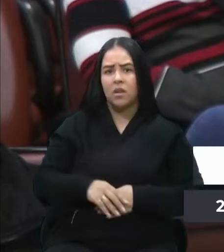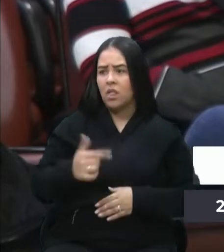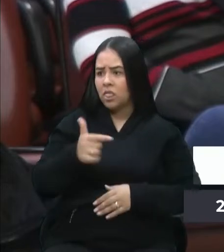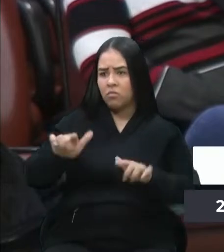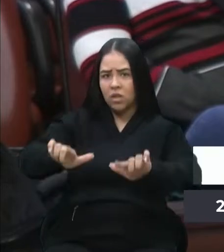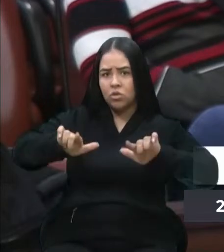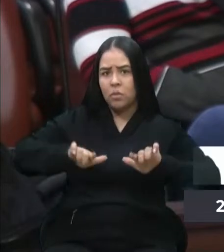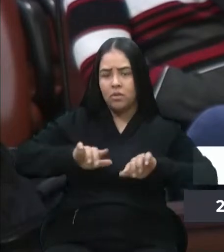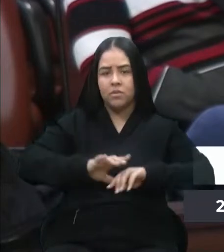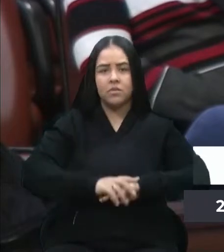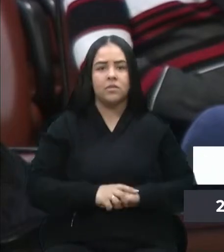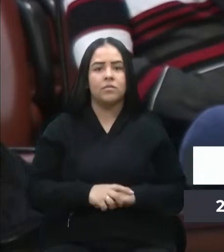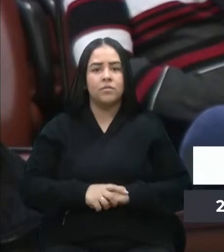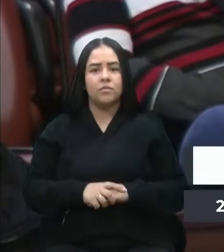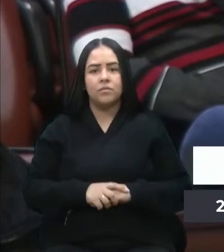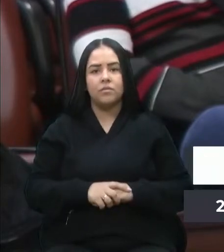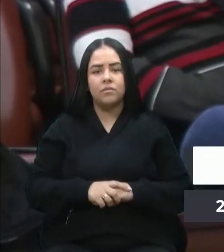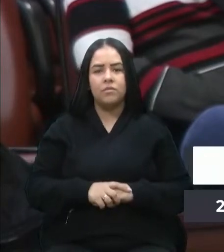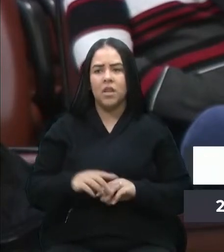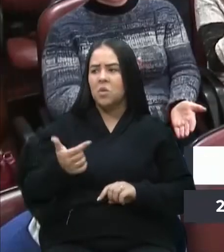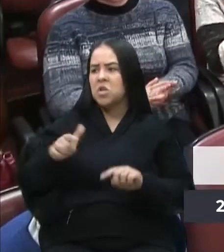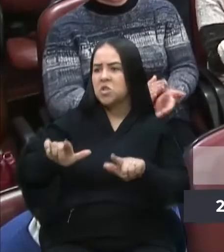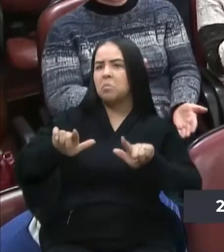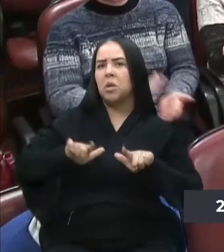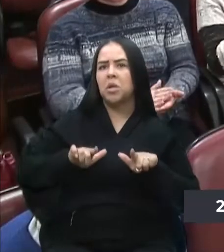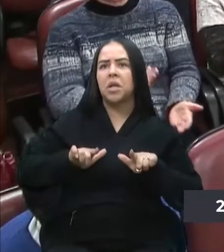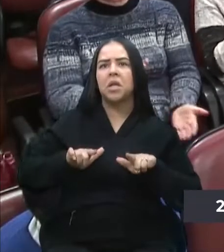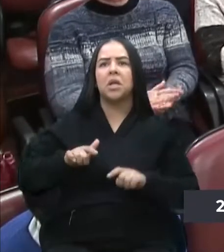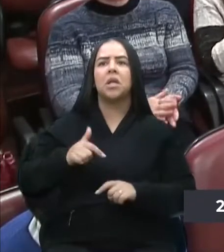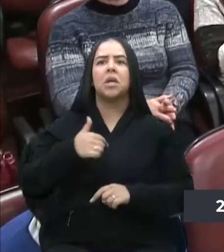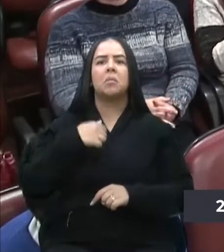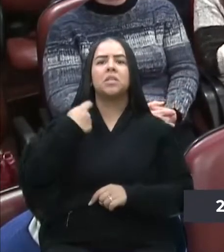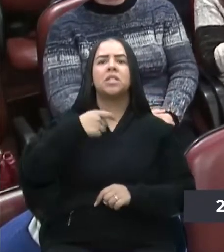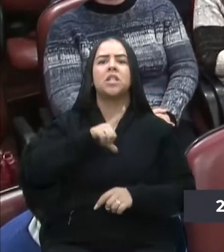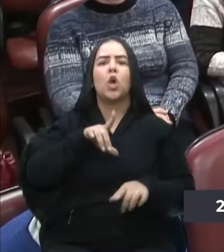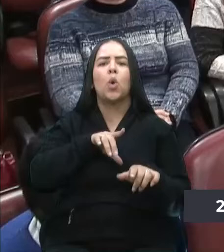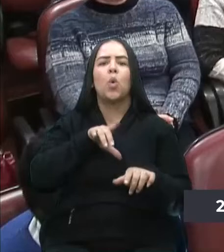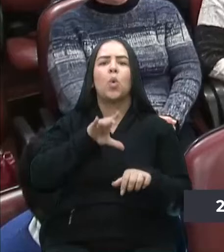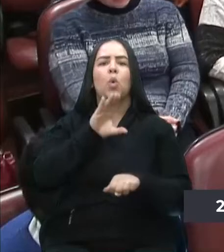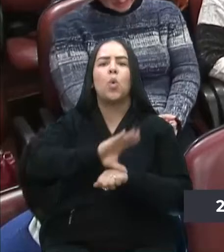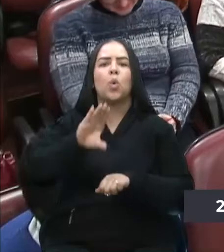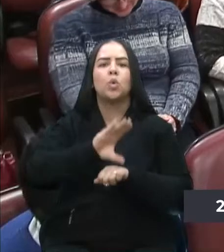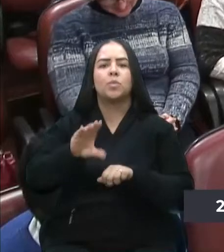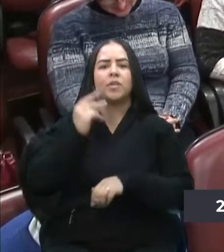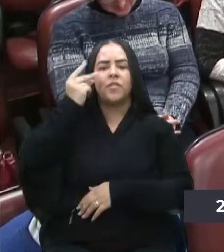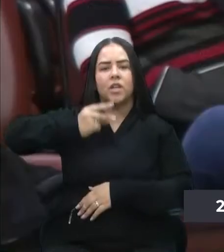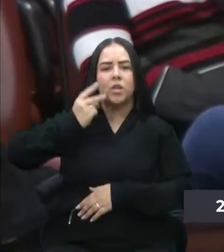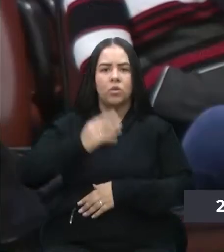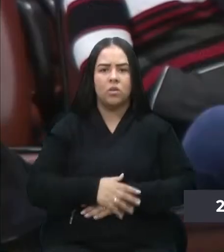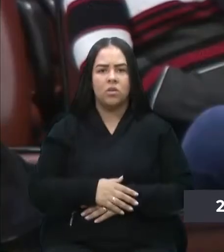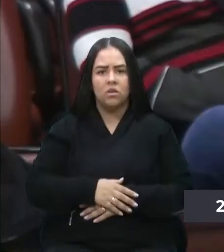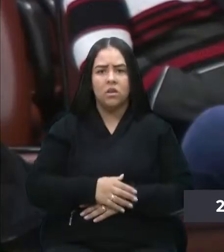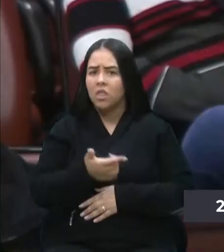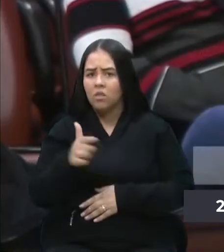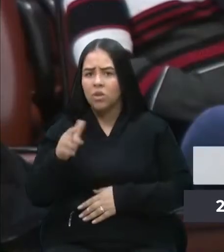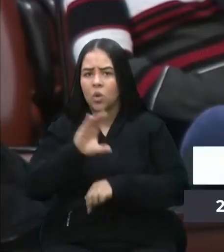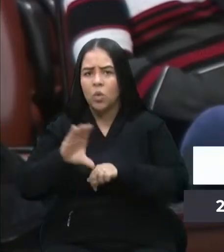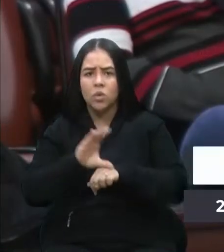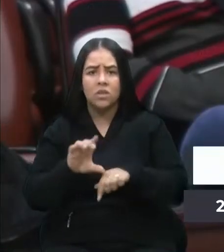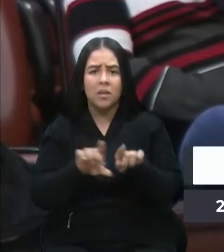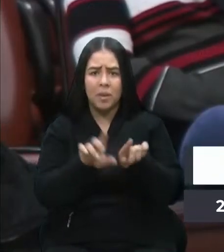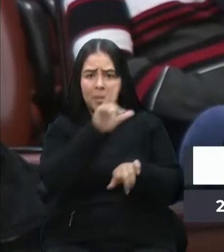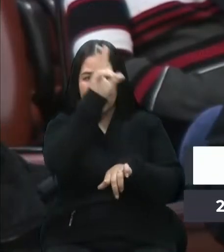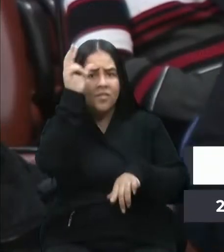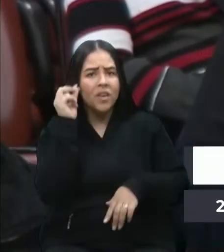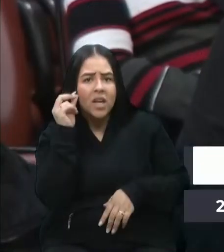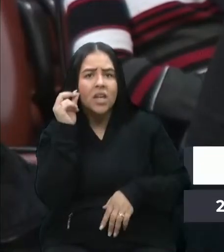diploma. Não existe um diploma, eu tenho que ter um curso para ser vereador. Não existe um curso, como não existe um curso para ser prefeito, não